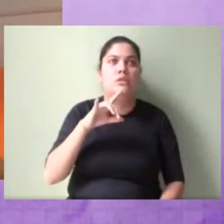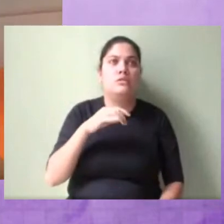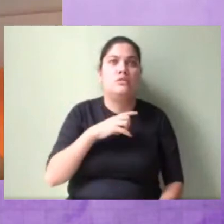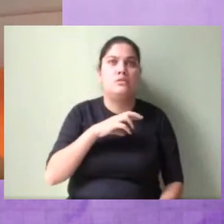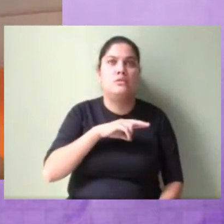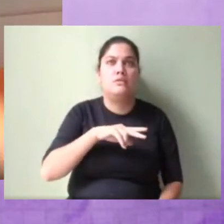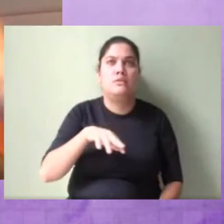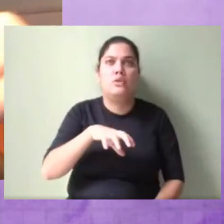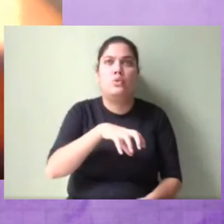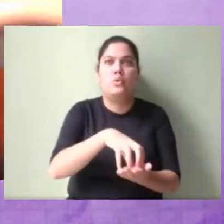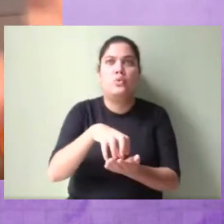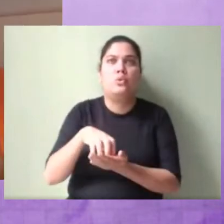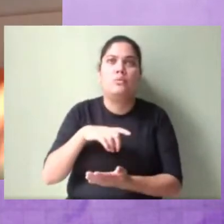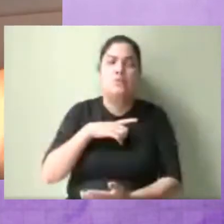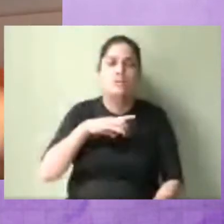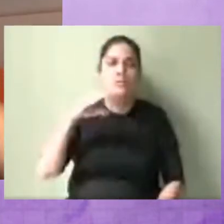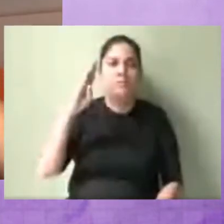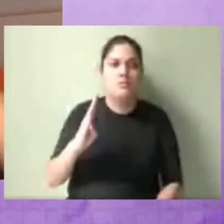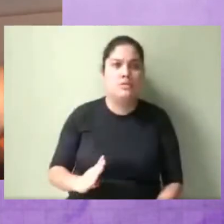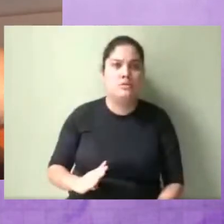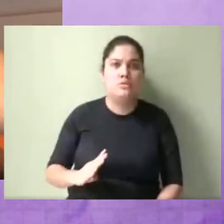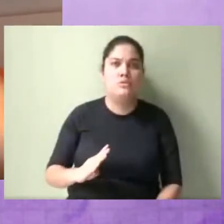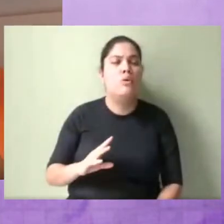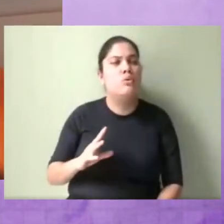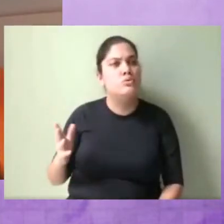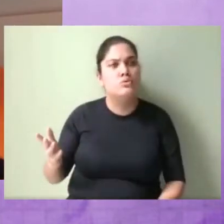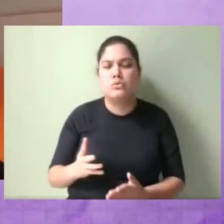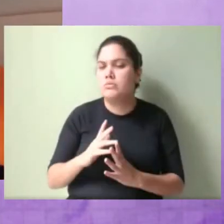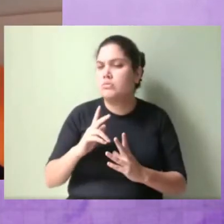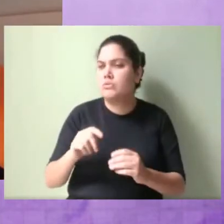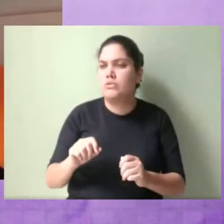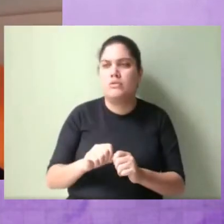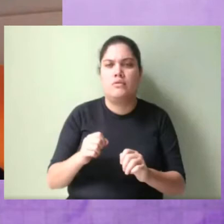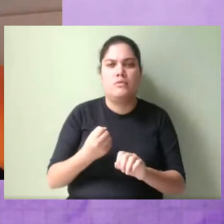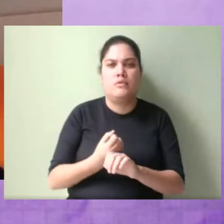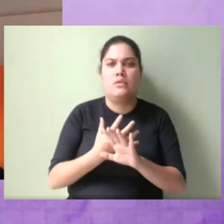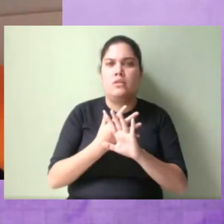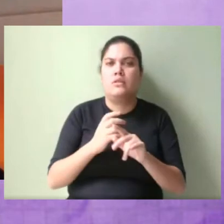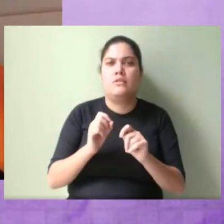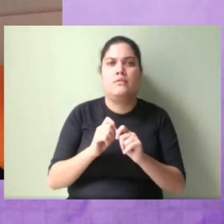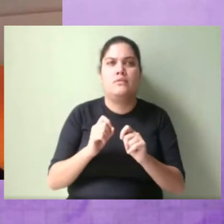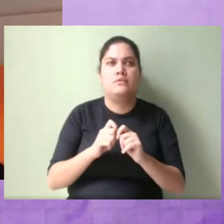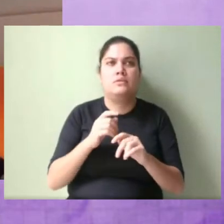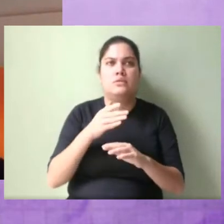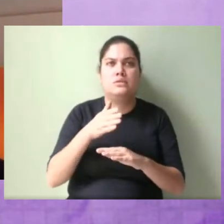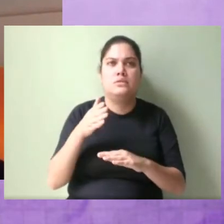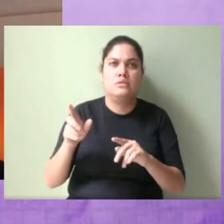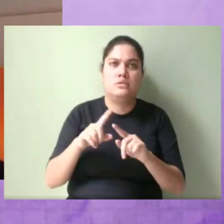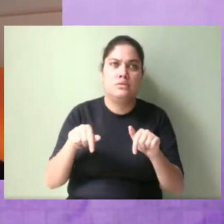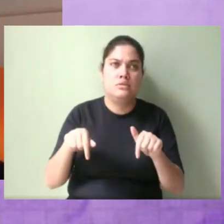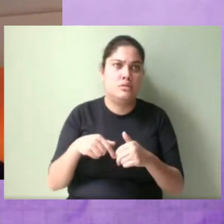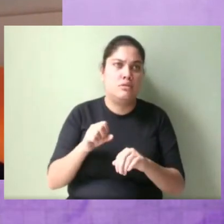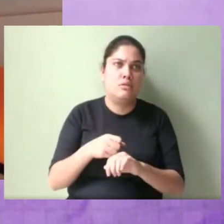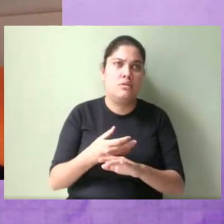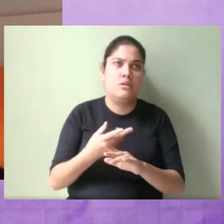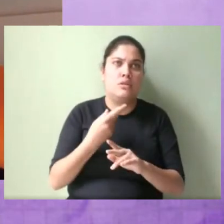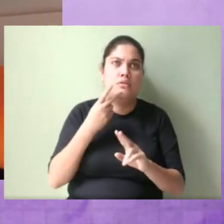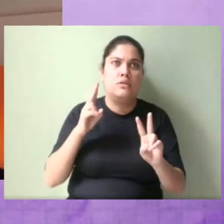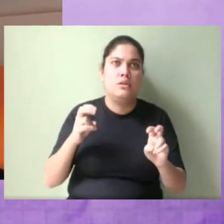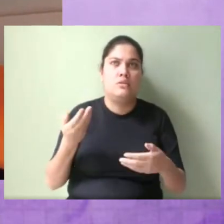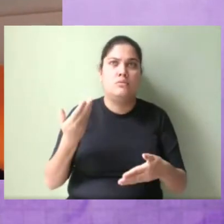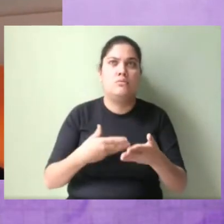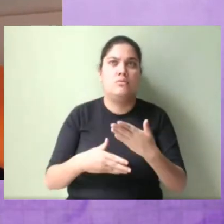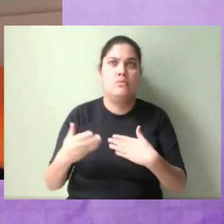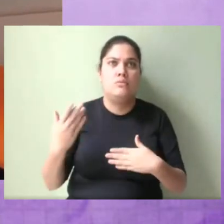pode entrar no Zoom, nas reuniões de Zoom e participar. Às vezes não é vocês que vão causar a mudança, vocês vão abrir a porta para isso. E a gente tem